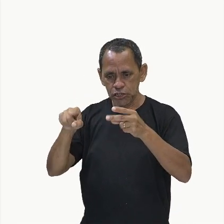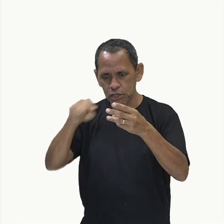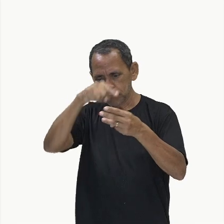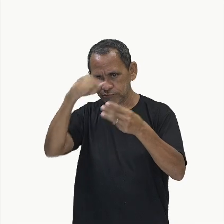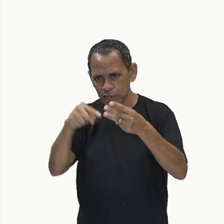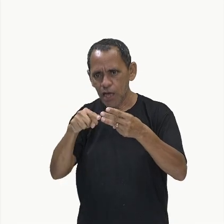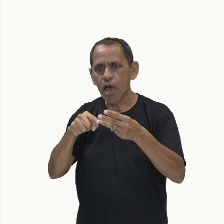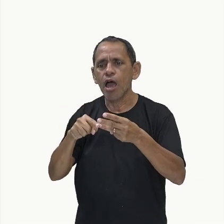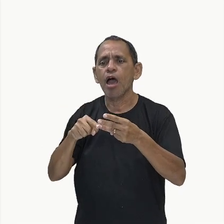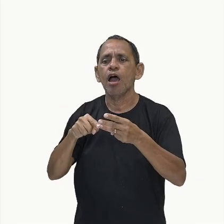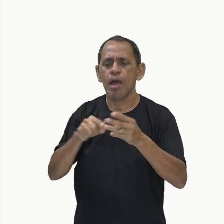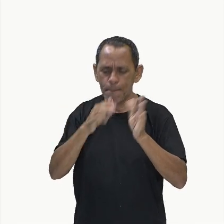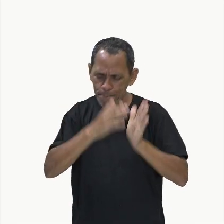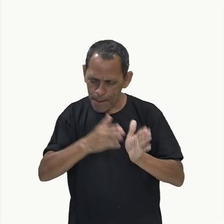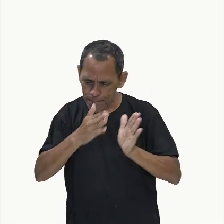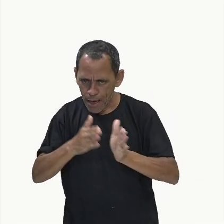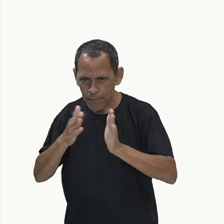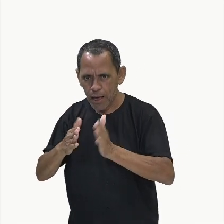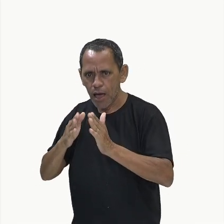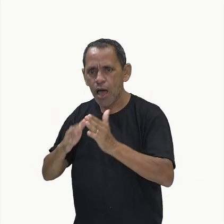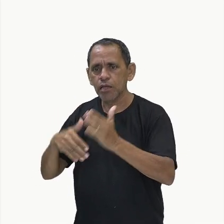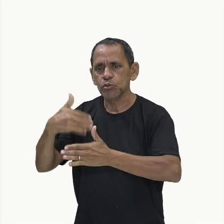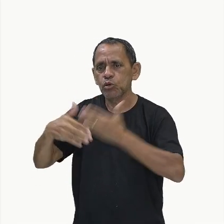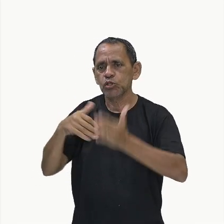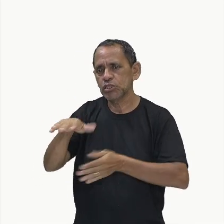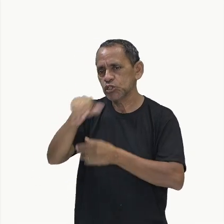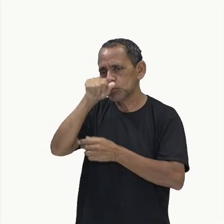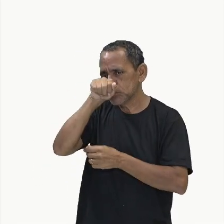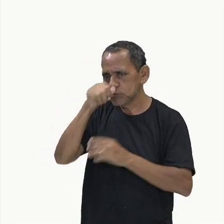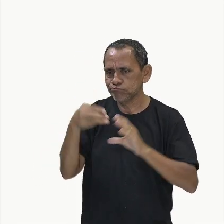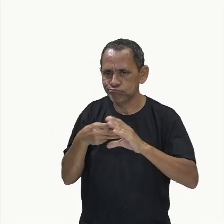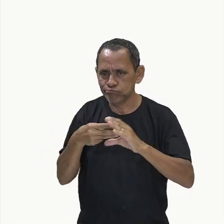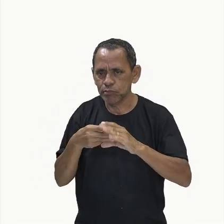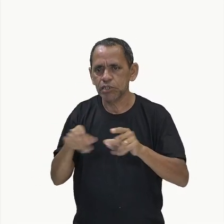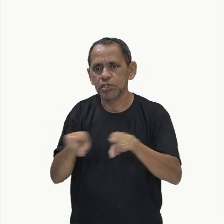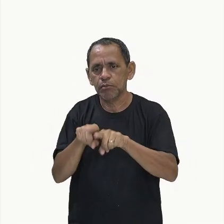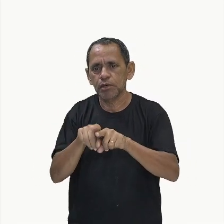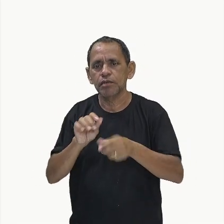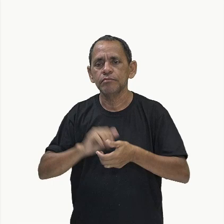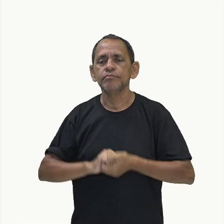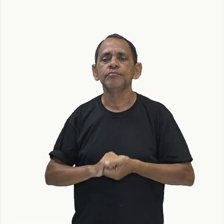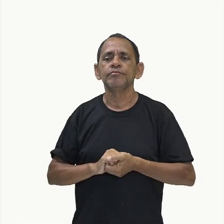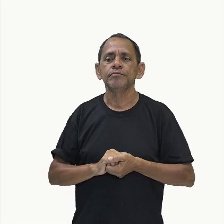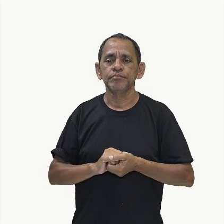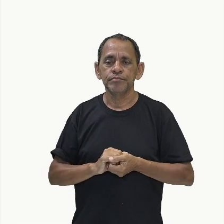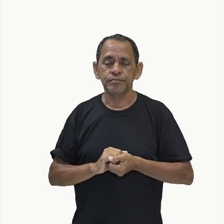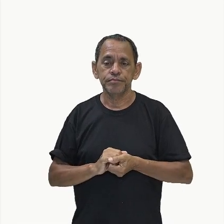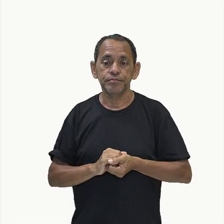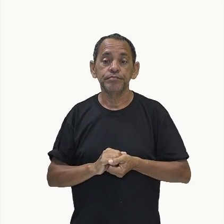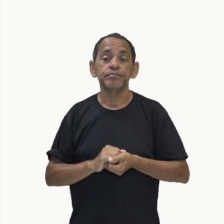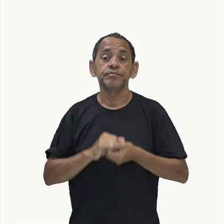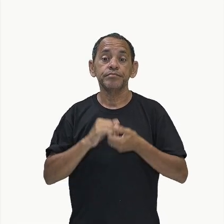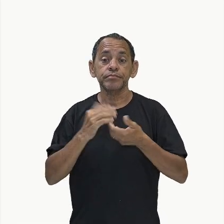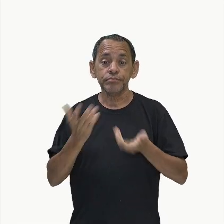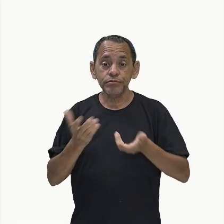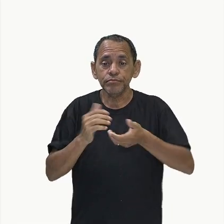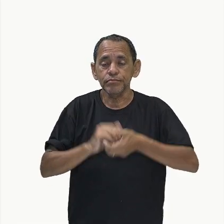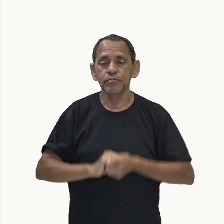as etapas desse processo de respiração celular. E também tanto